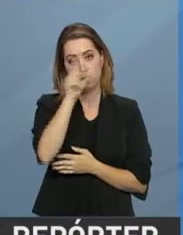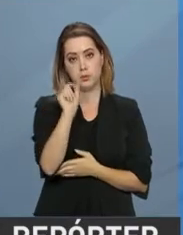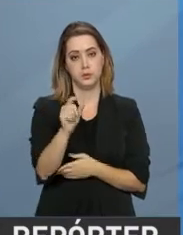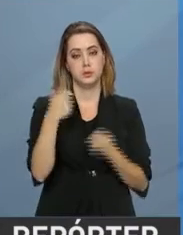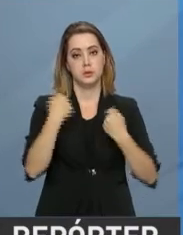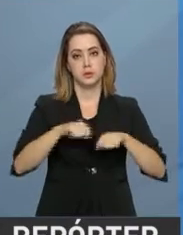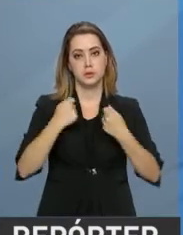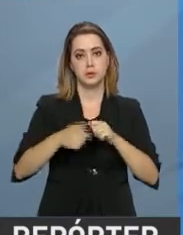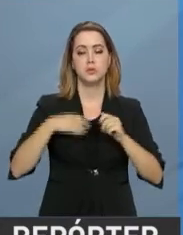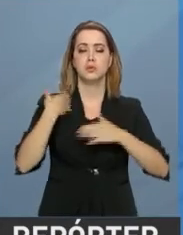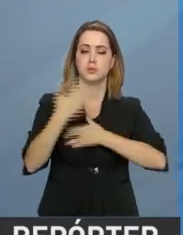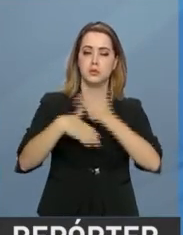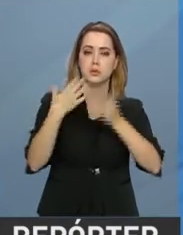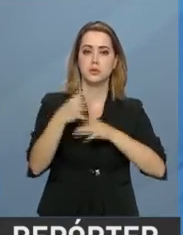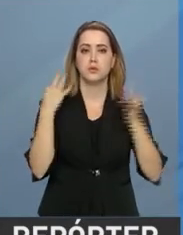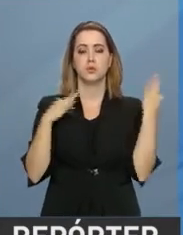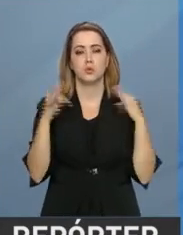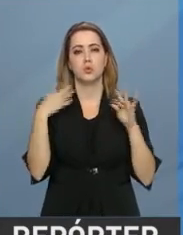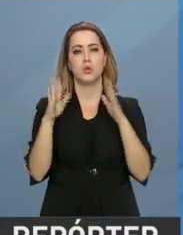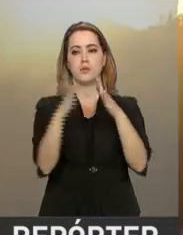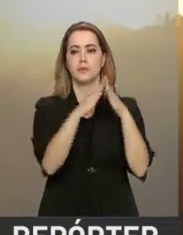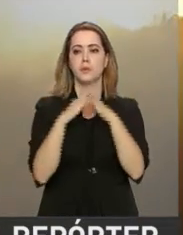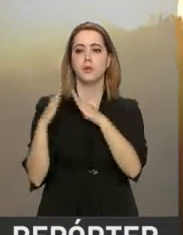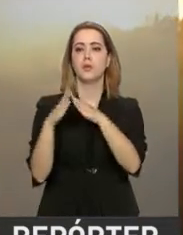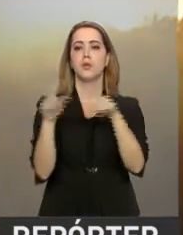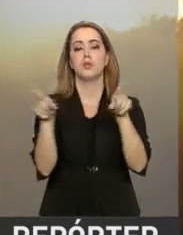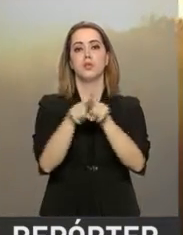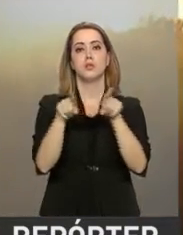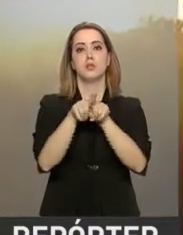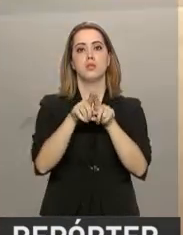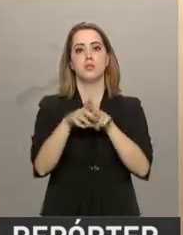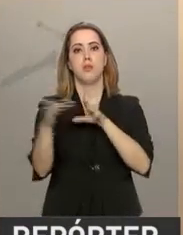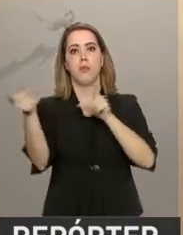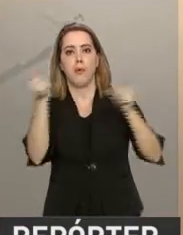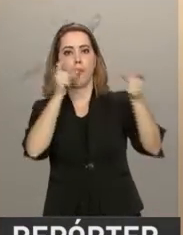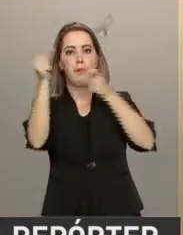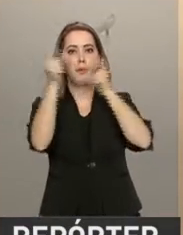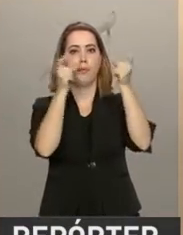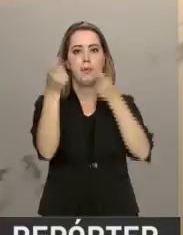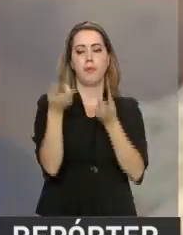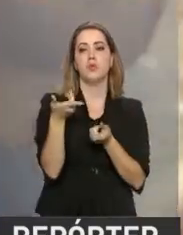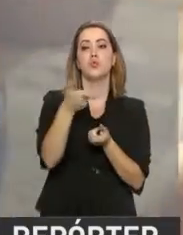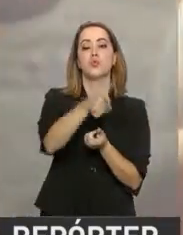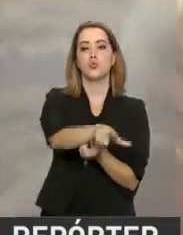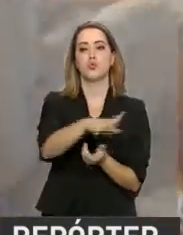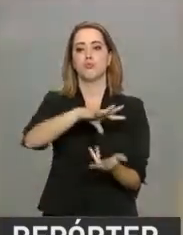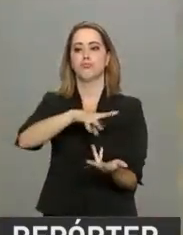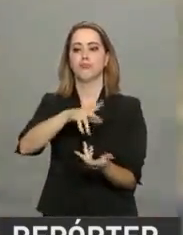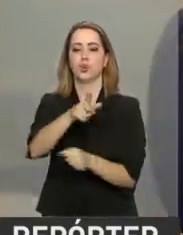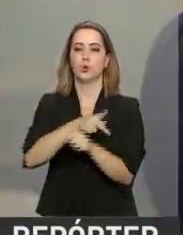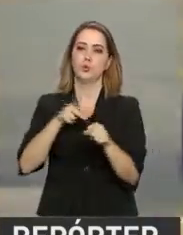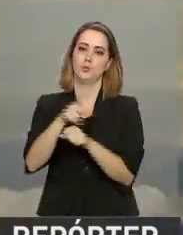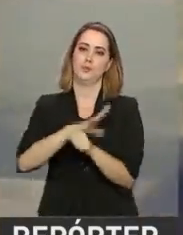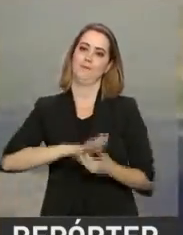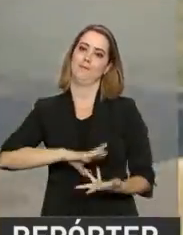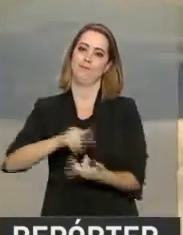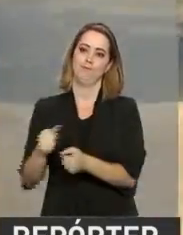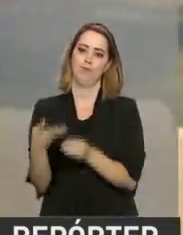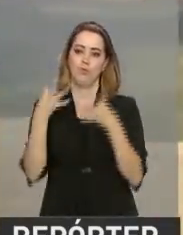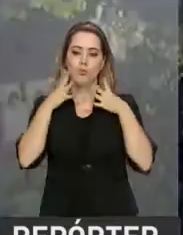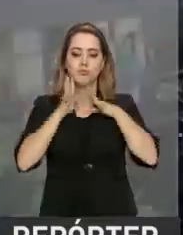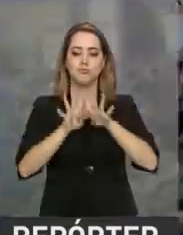possível desenvolver tanto o turismo doméstico como a atração de visitantes estrangeiros ao país e disse que é importante